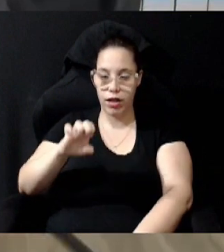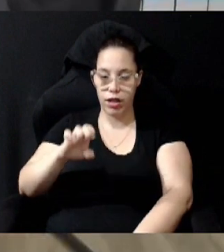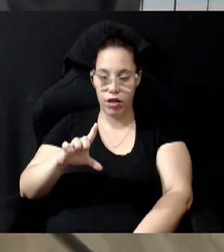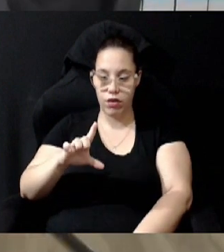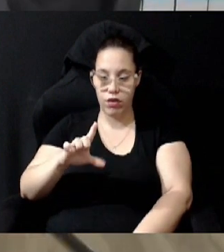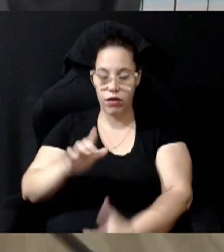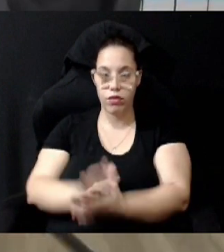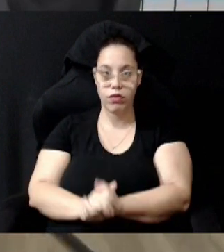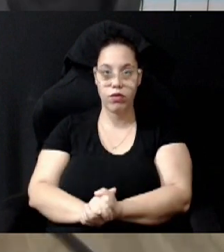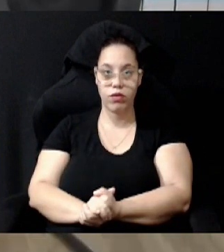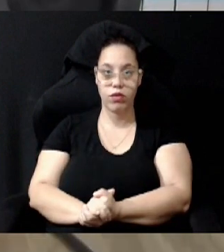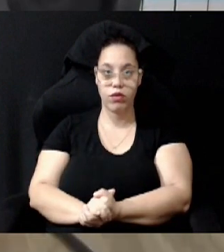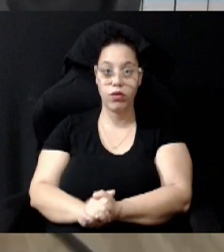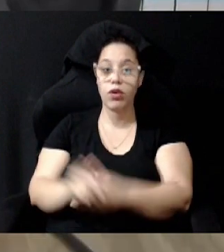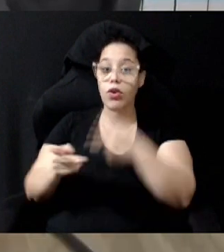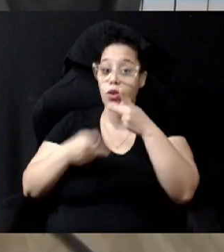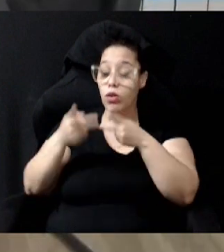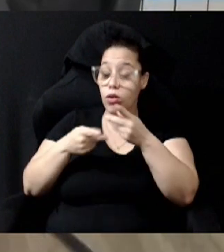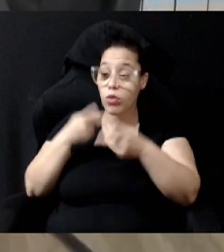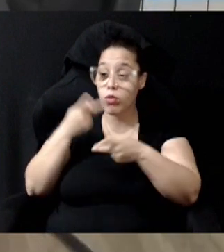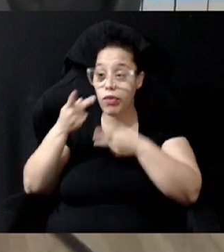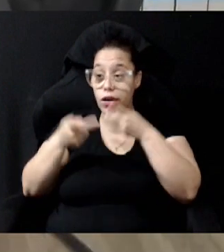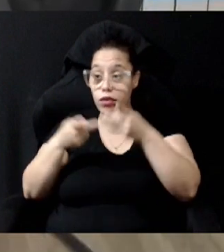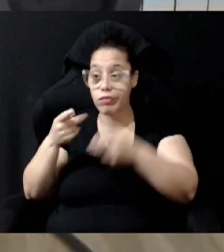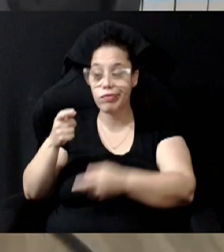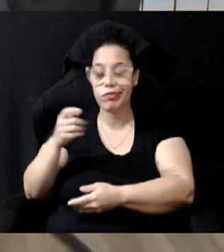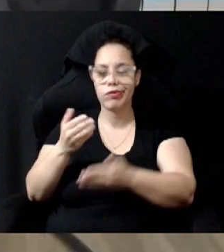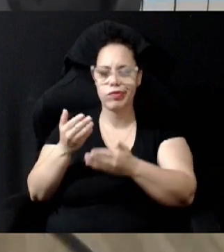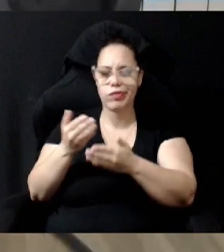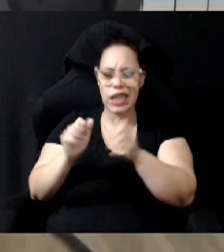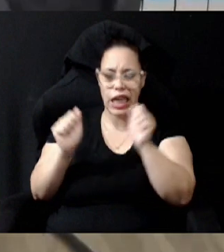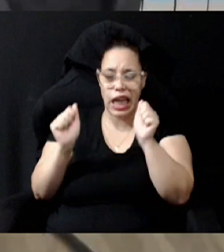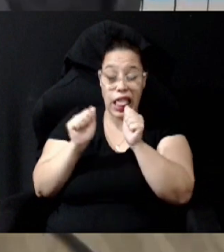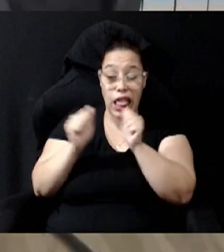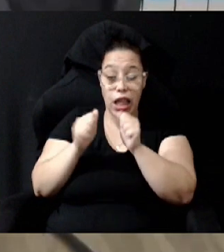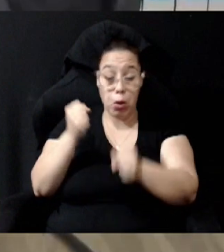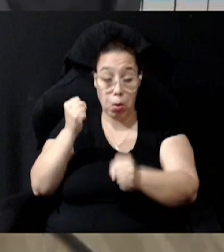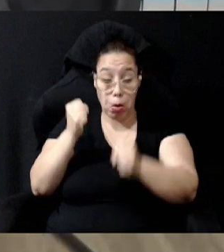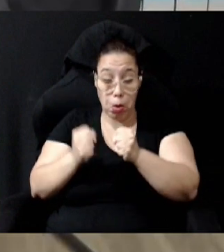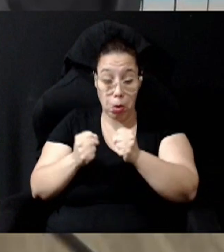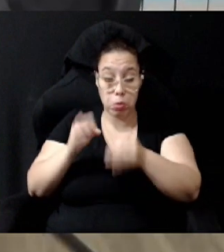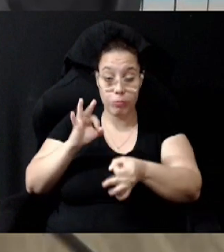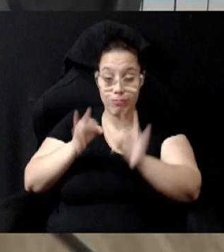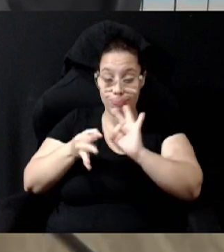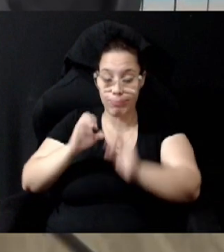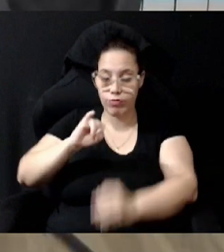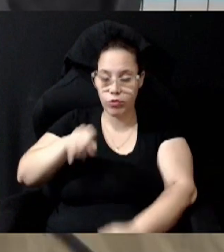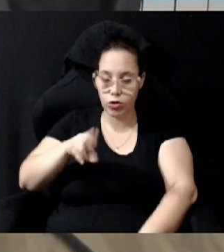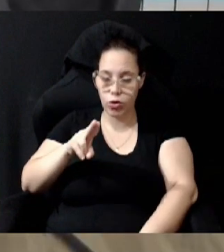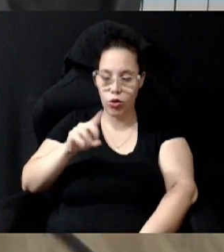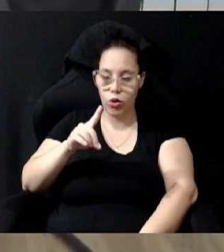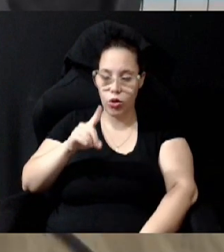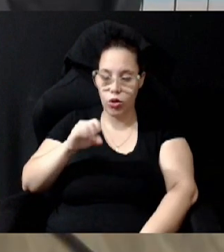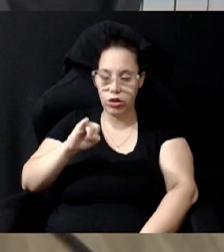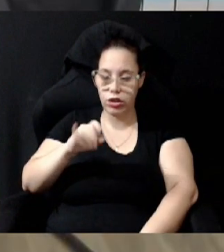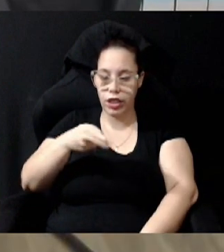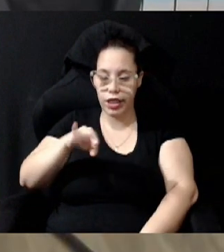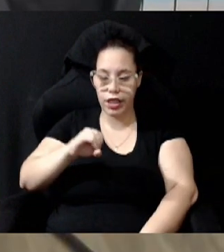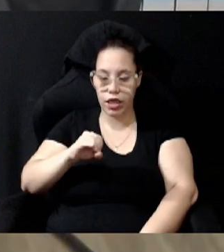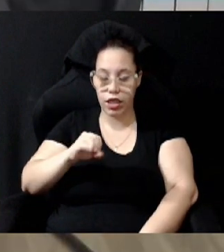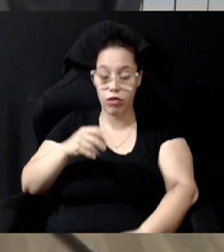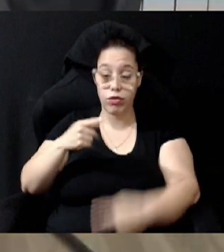sobre ele que nós estamos falando, tensão entre os poderes, a judicialização da política